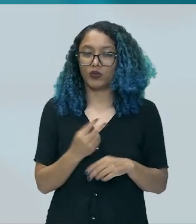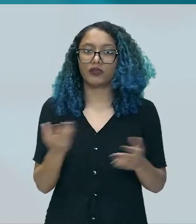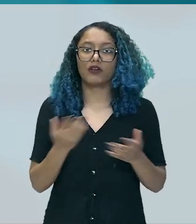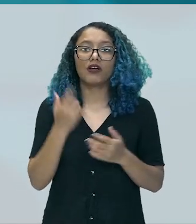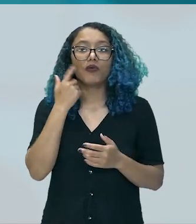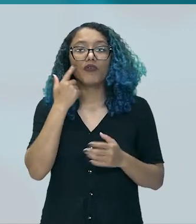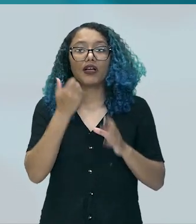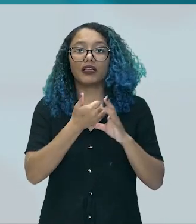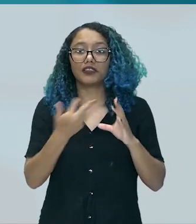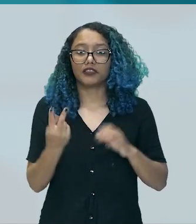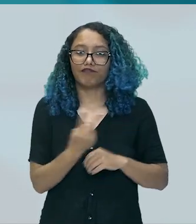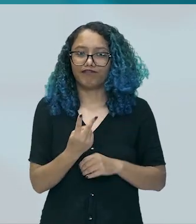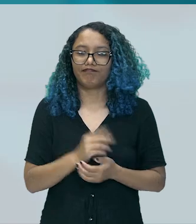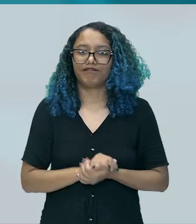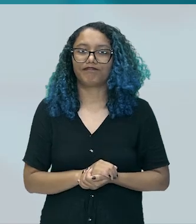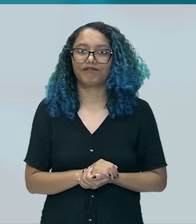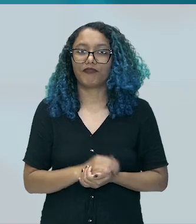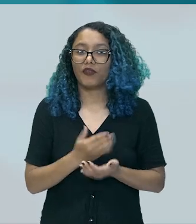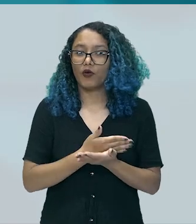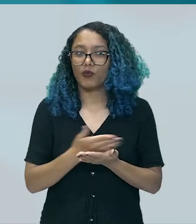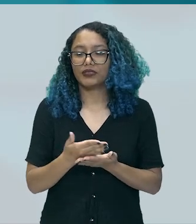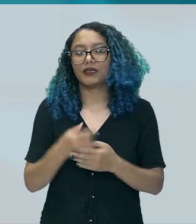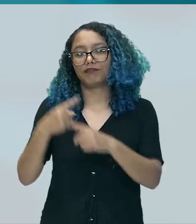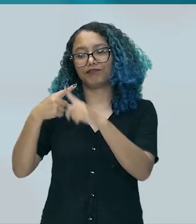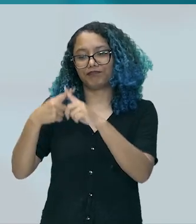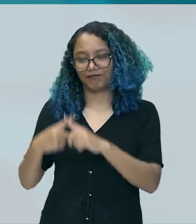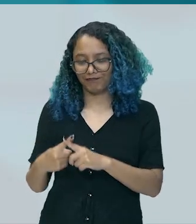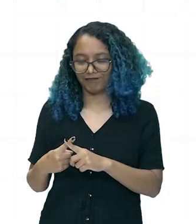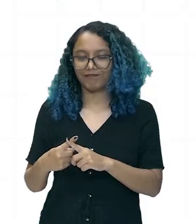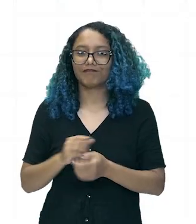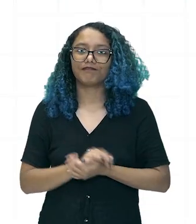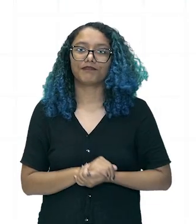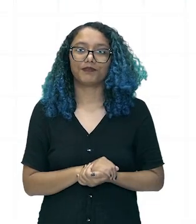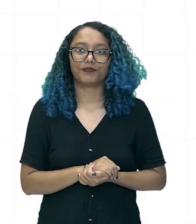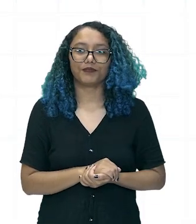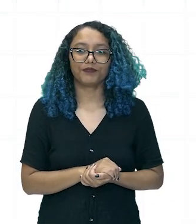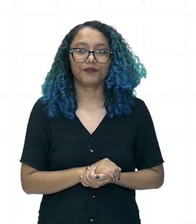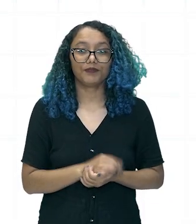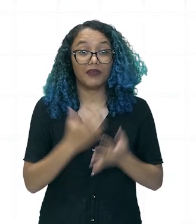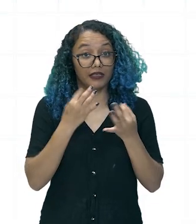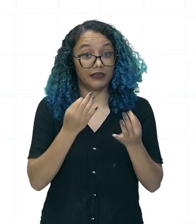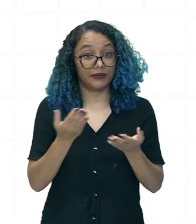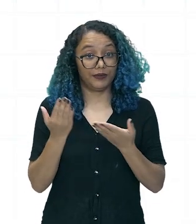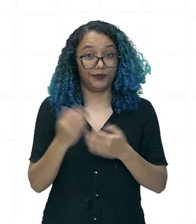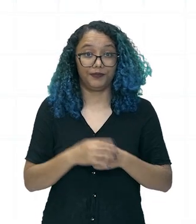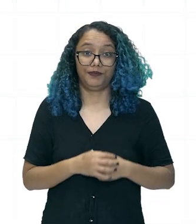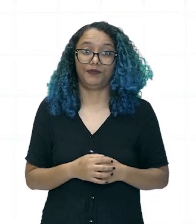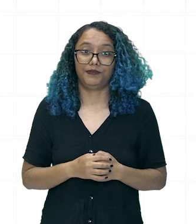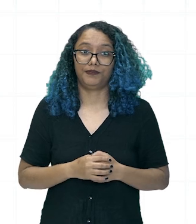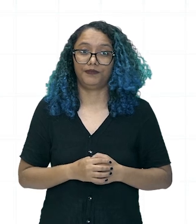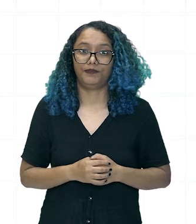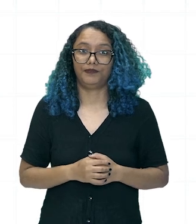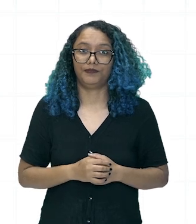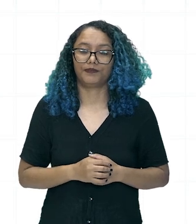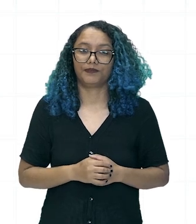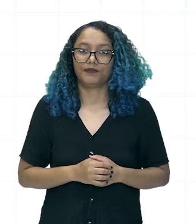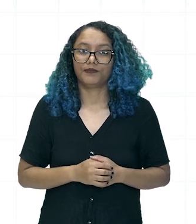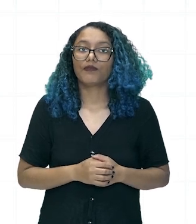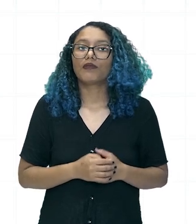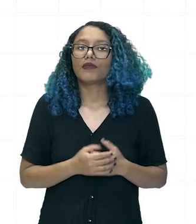uma prática corporal que envolve aspectos físicos como flexibilidade,